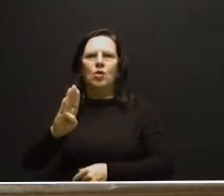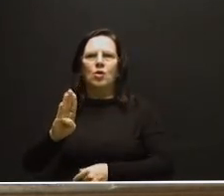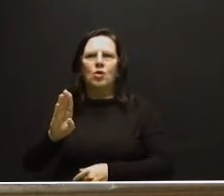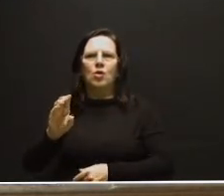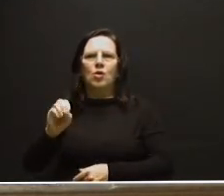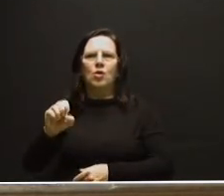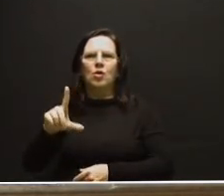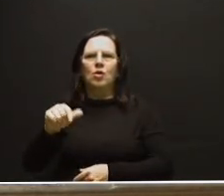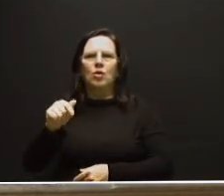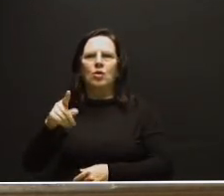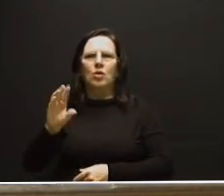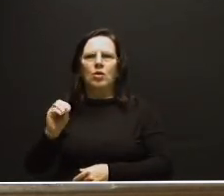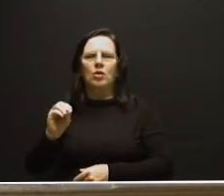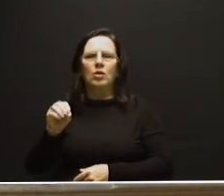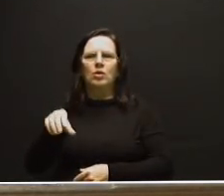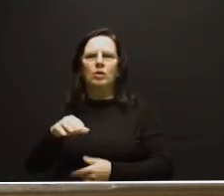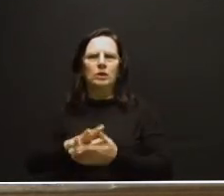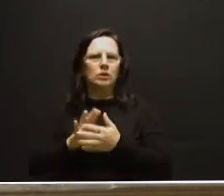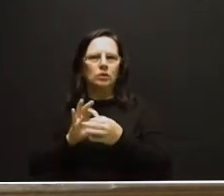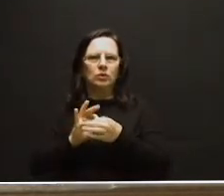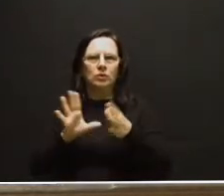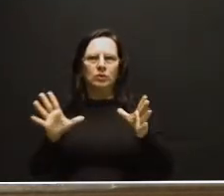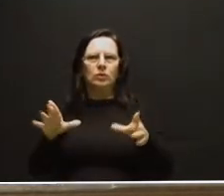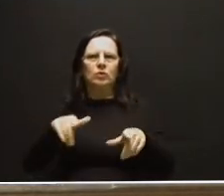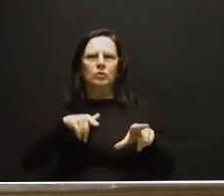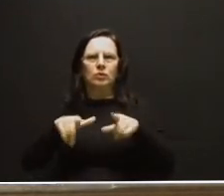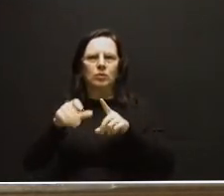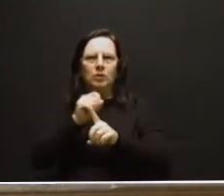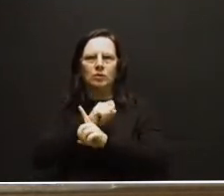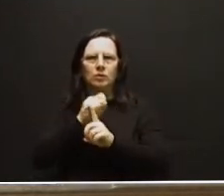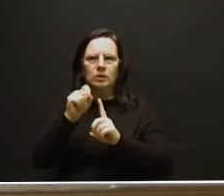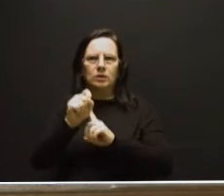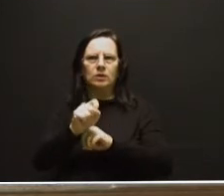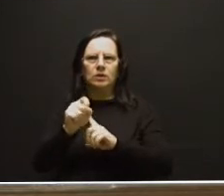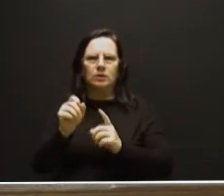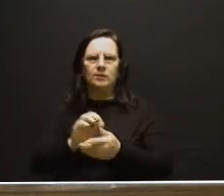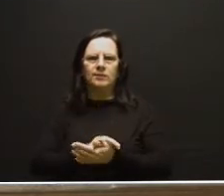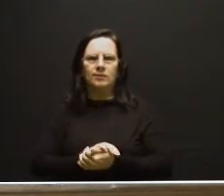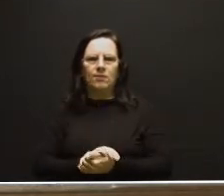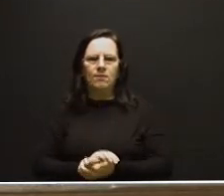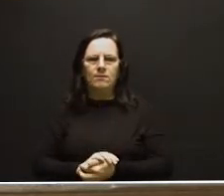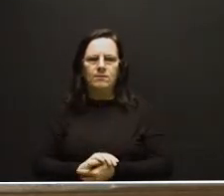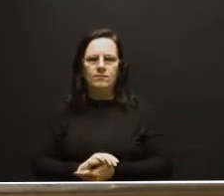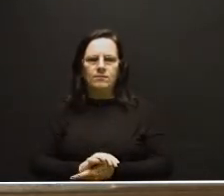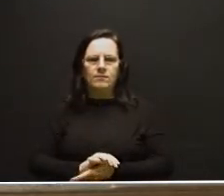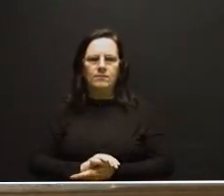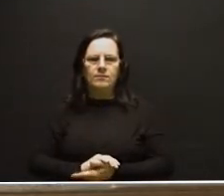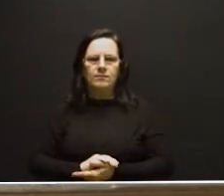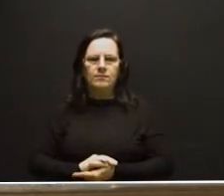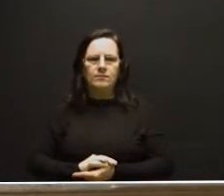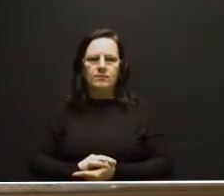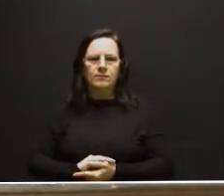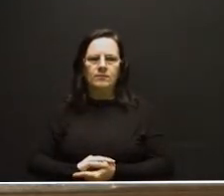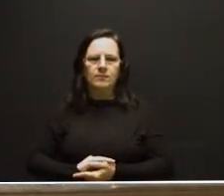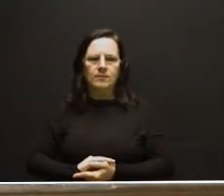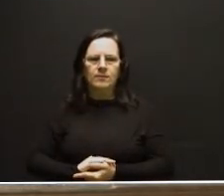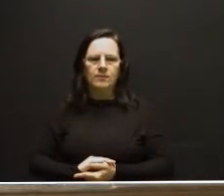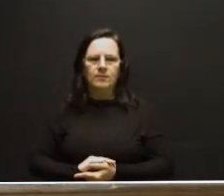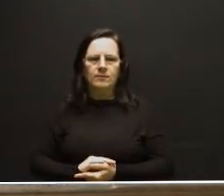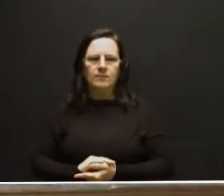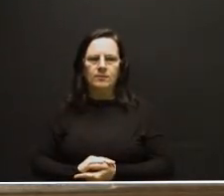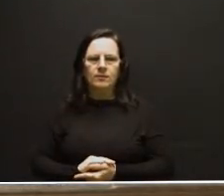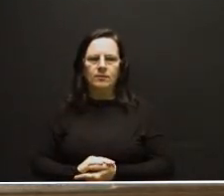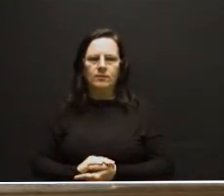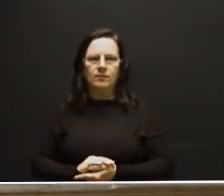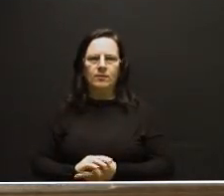apartamento livre acho que é o momento de fazer um trabalho social também aqui eu quero te